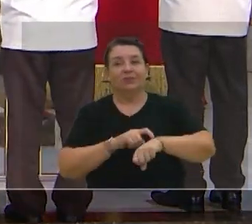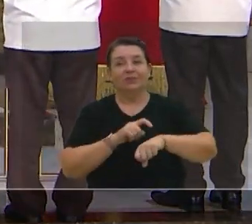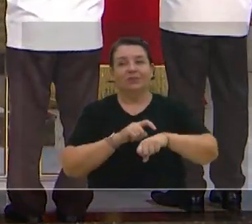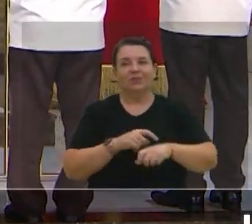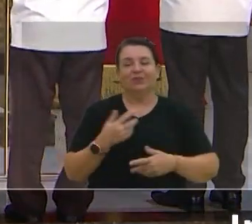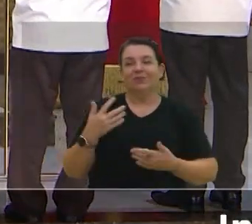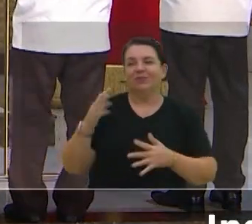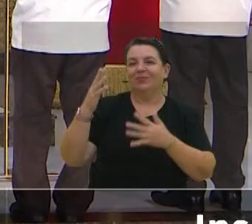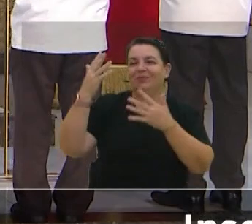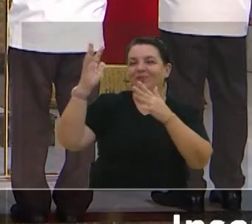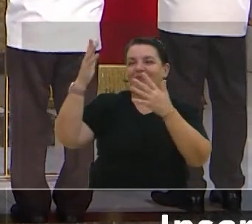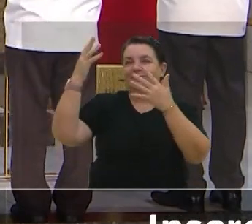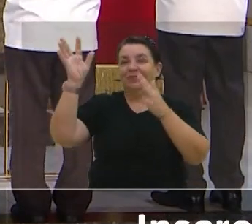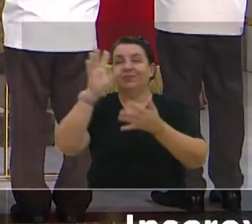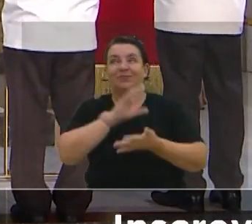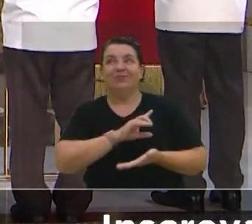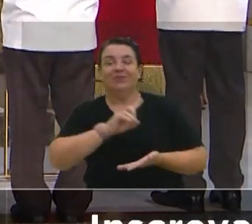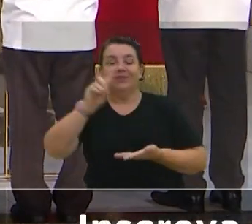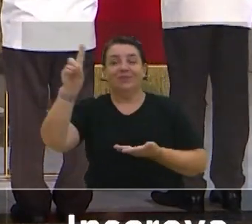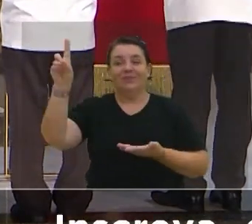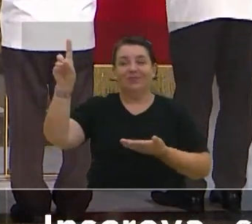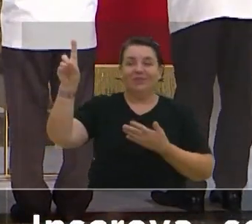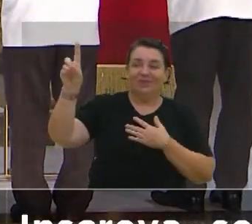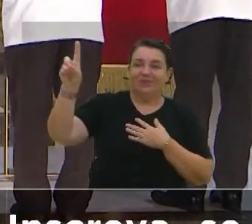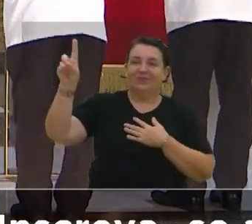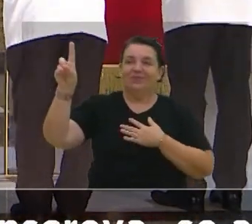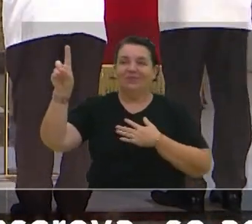de louvar a Deus.